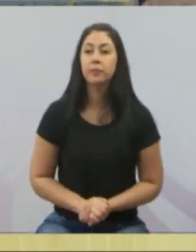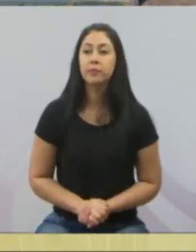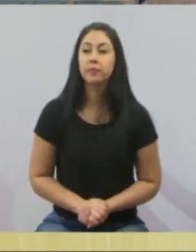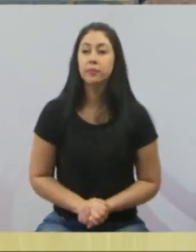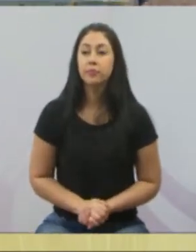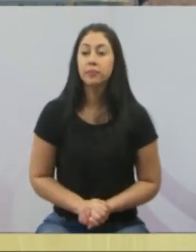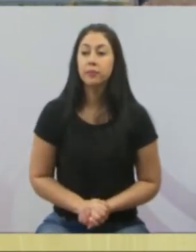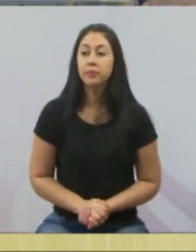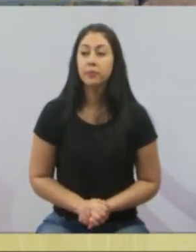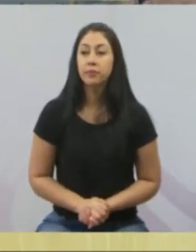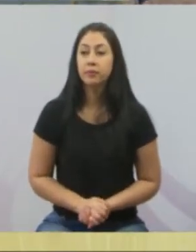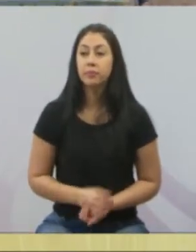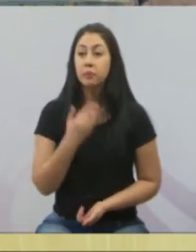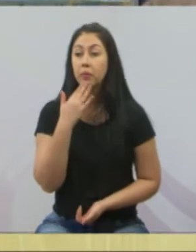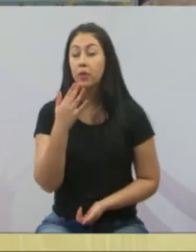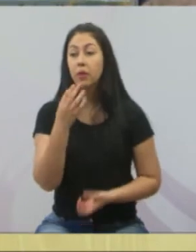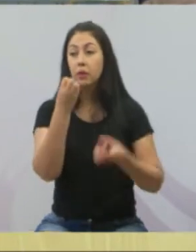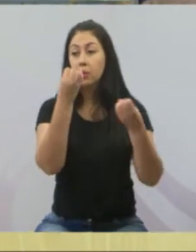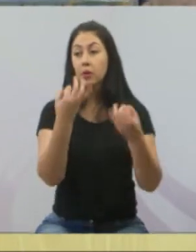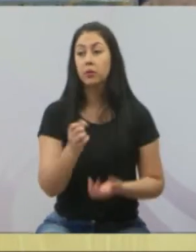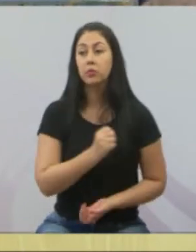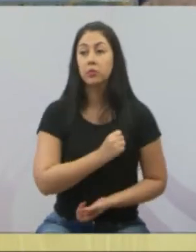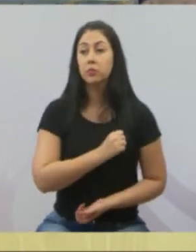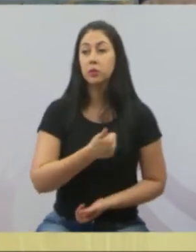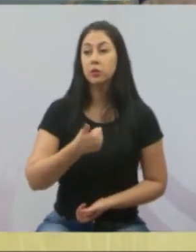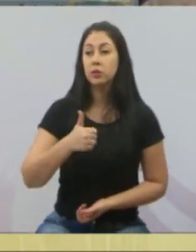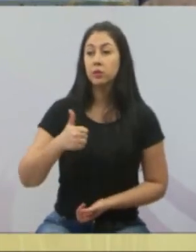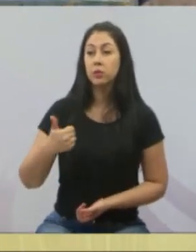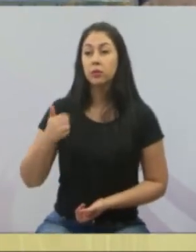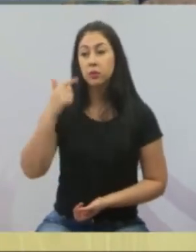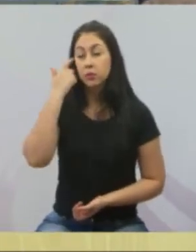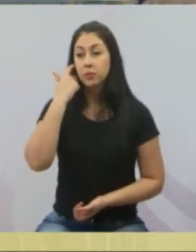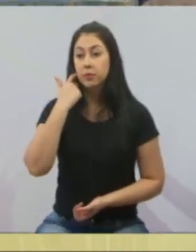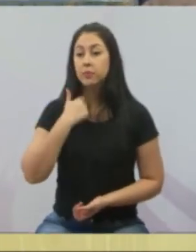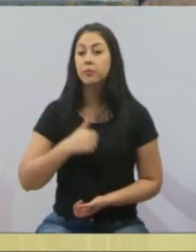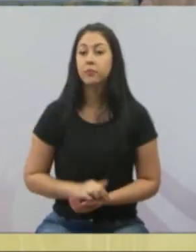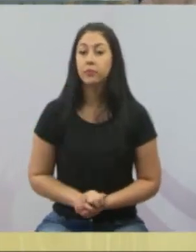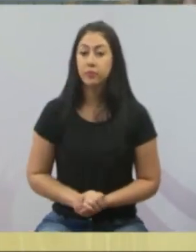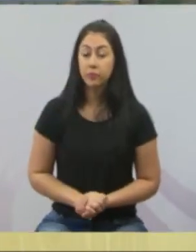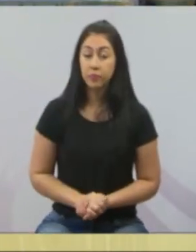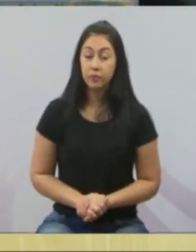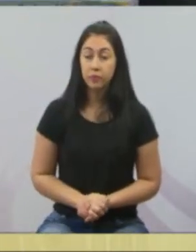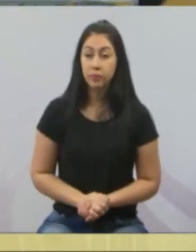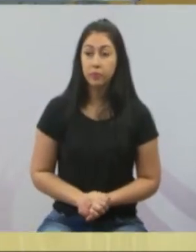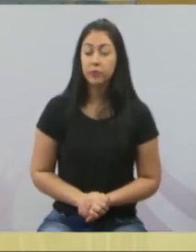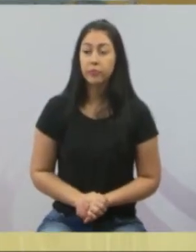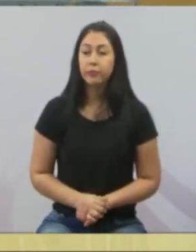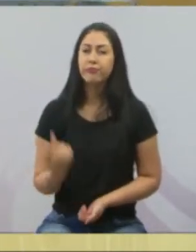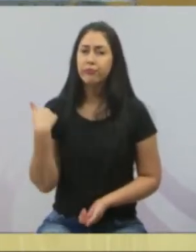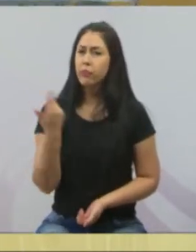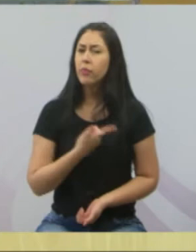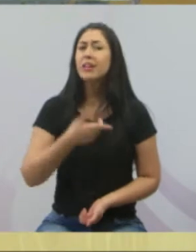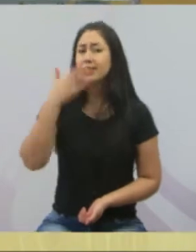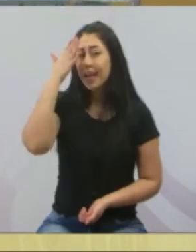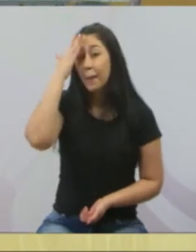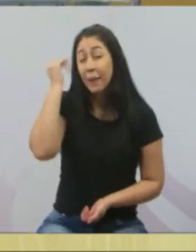Requerimento 242 em votação. Os vereadores contrários se manifestem levantando o braço. Requerimento aprovado. Próximo